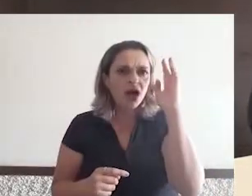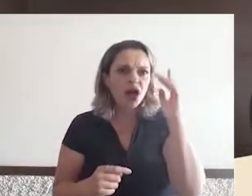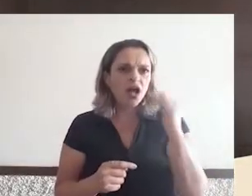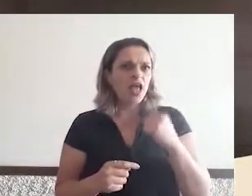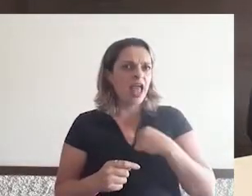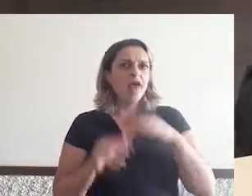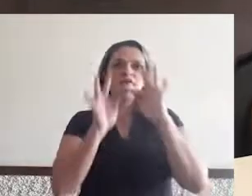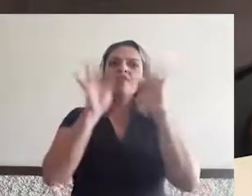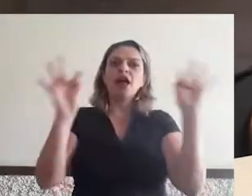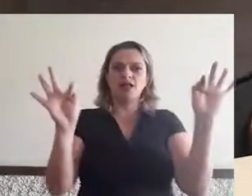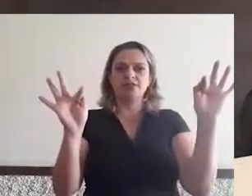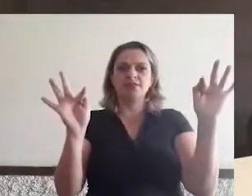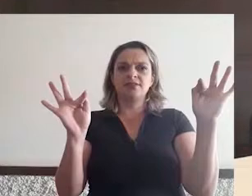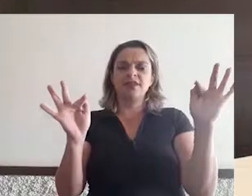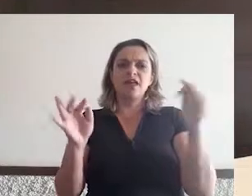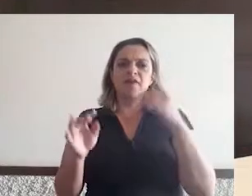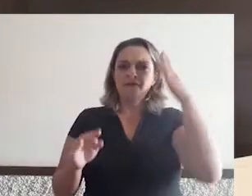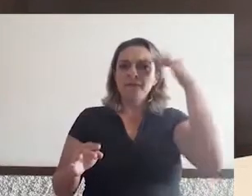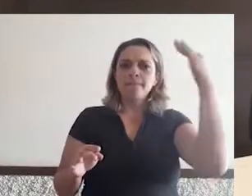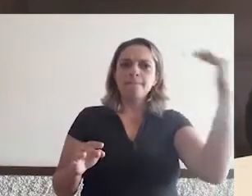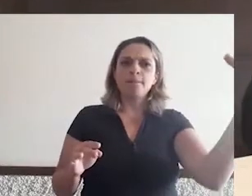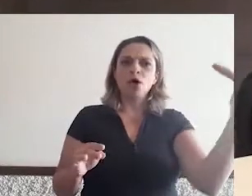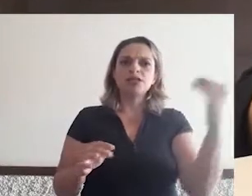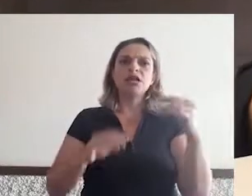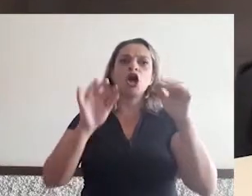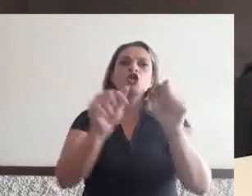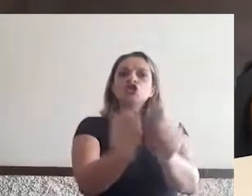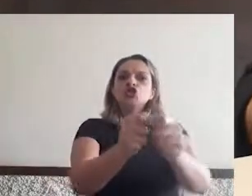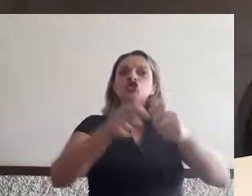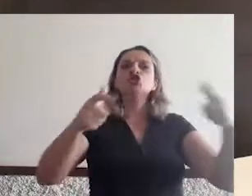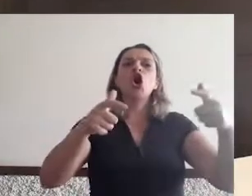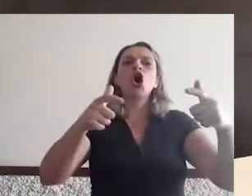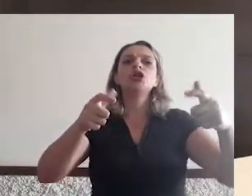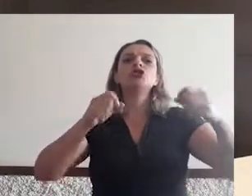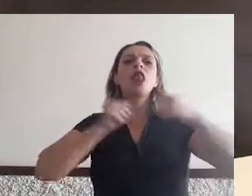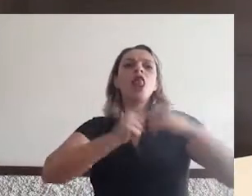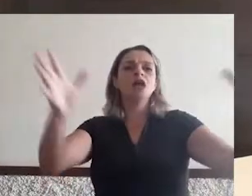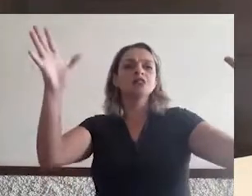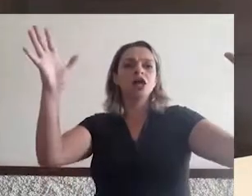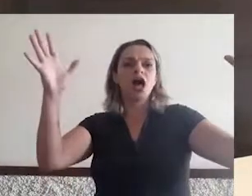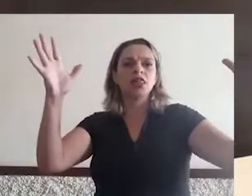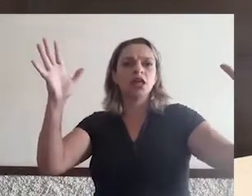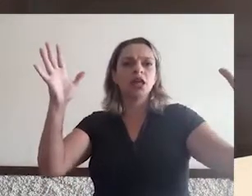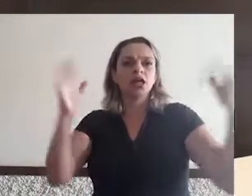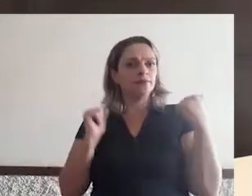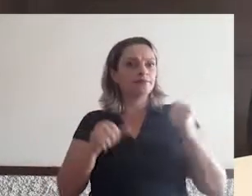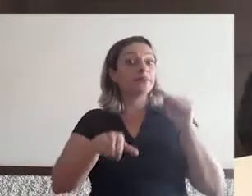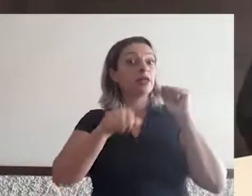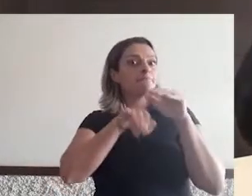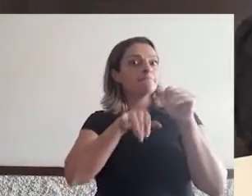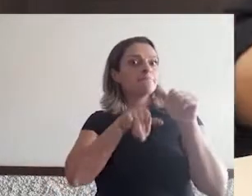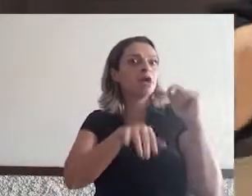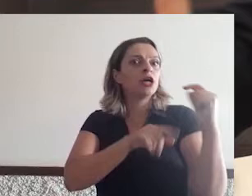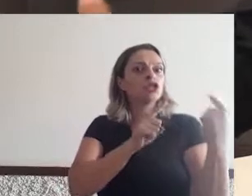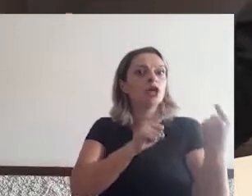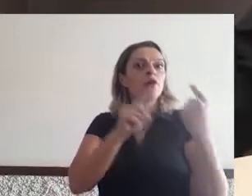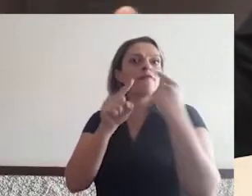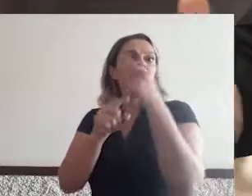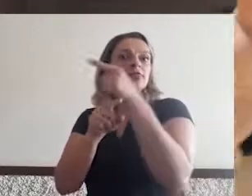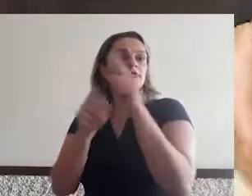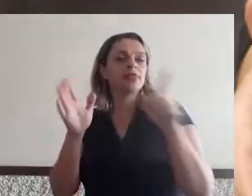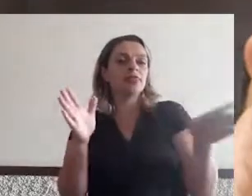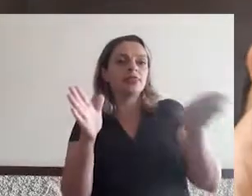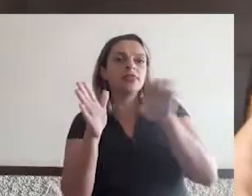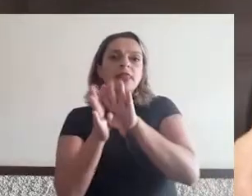autoajuda: alia jacta est, a sorte está lançada. Marcha sobre Roma, atravessando